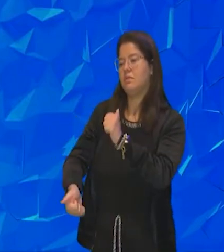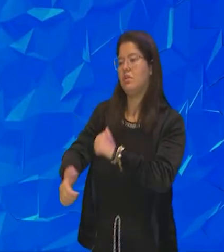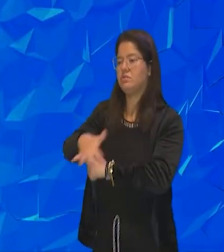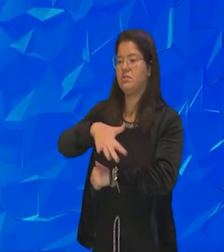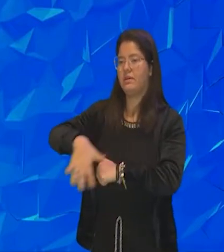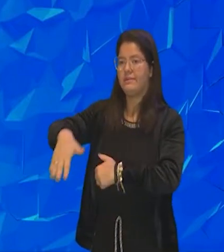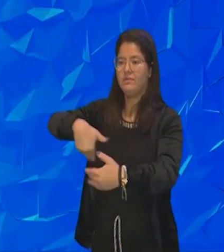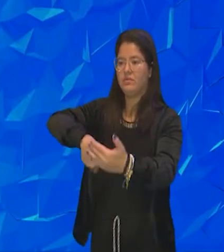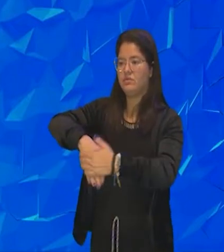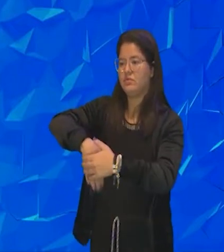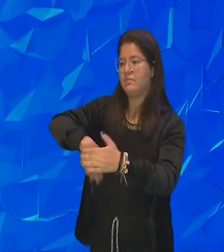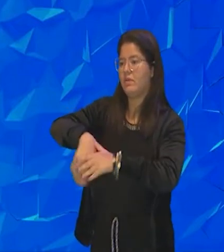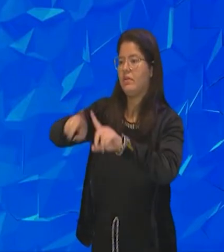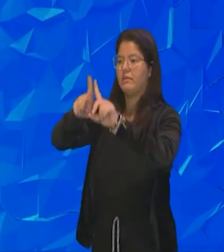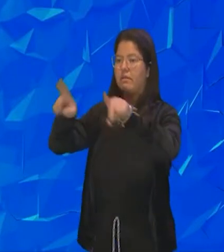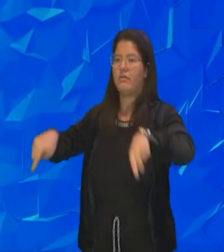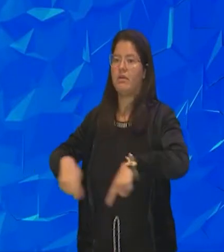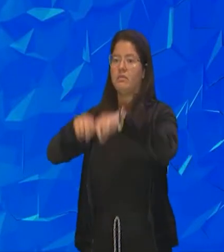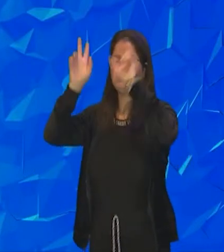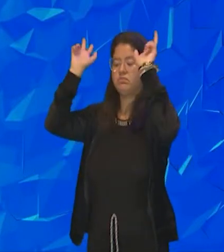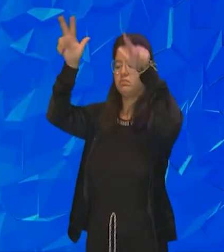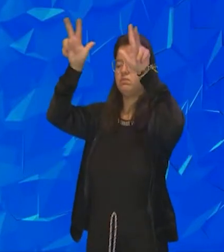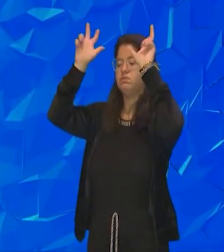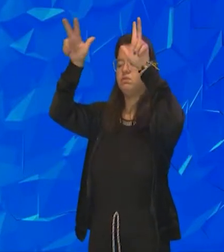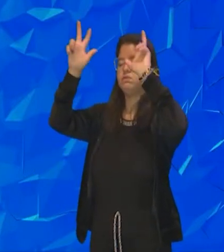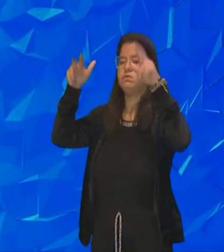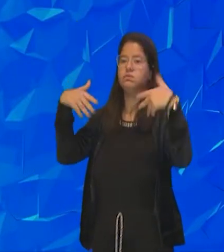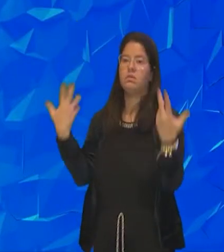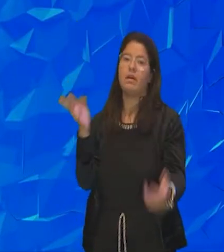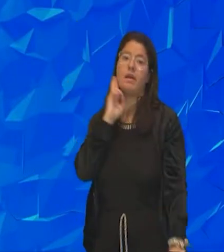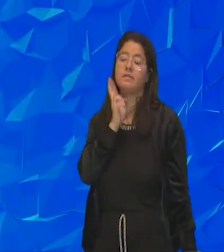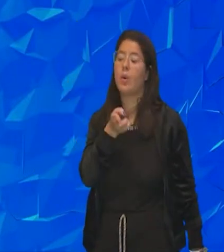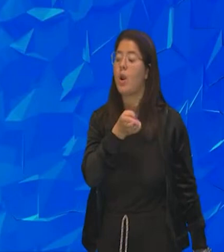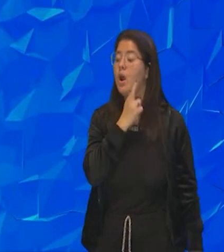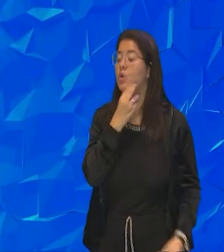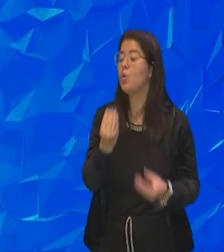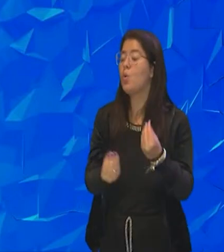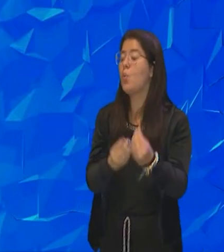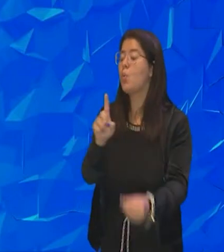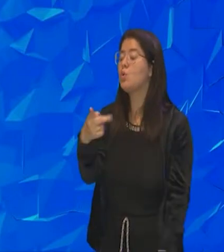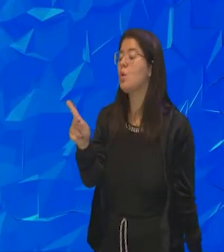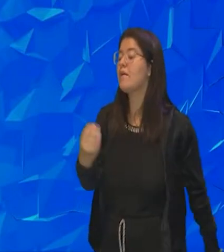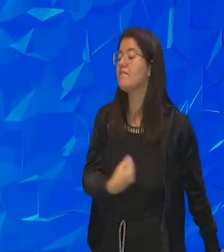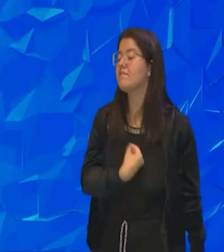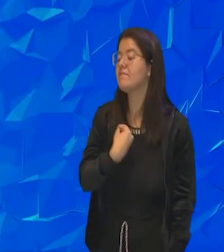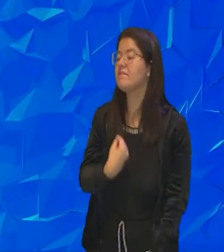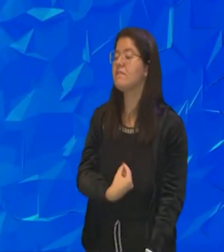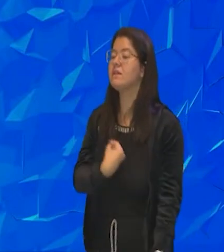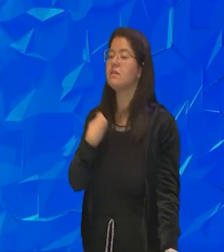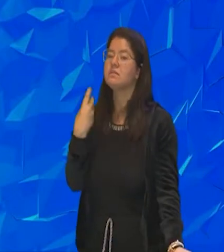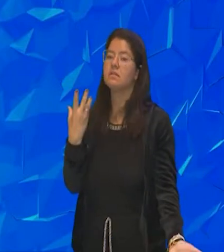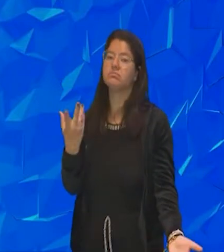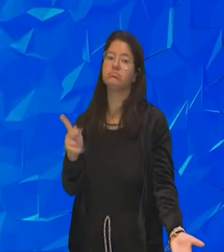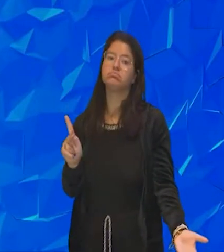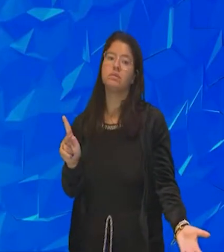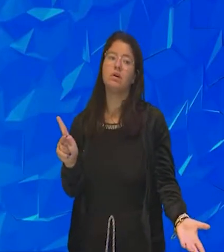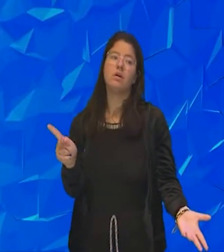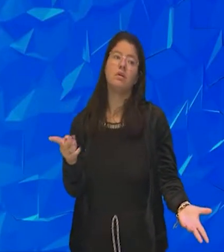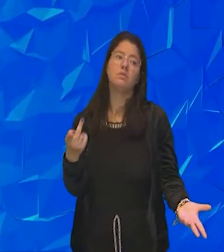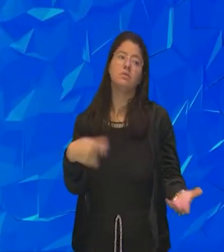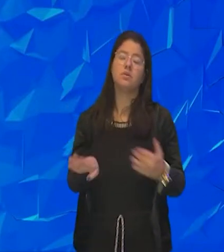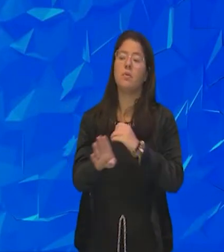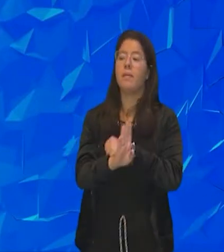futebol, na quadra de vôlei, no estádio de futebol, no restaurante, no seu condomínio onde você